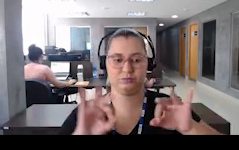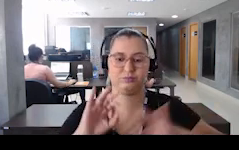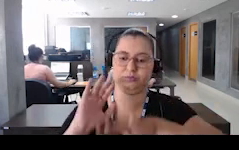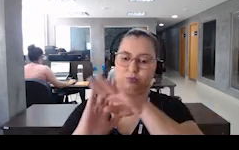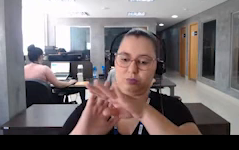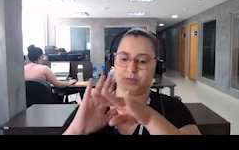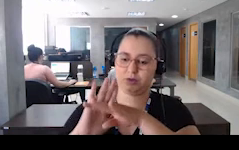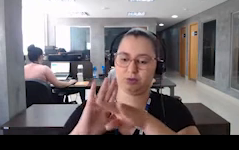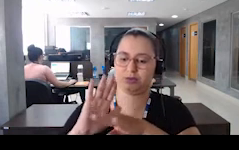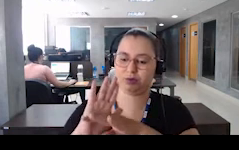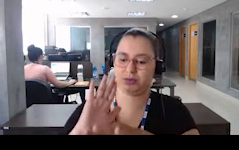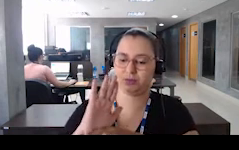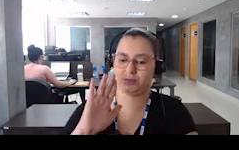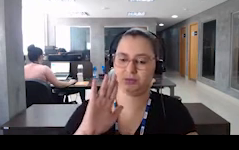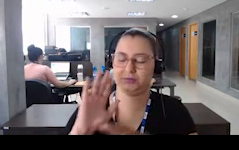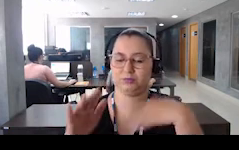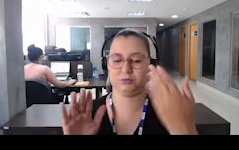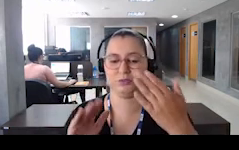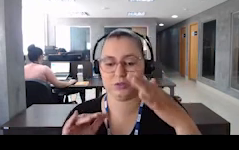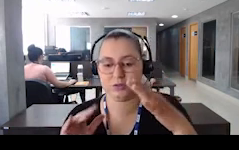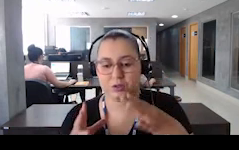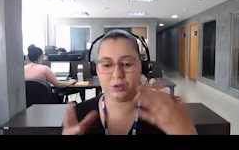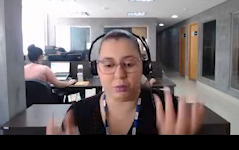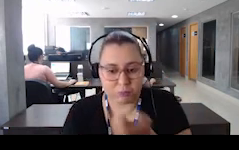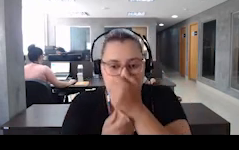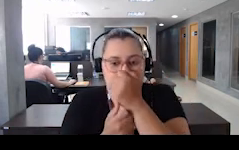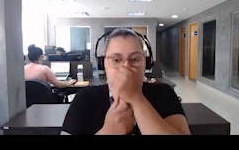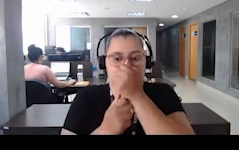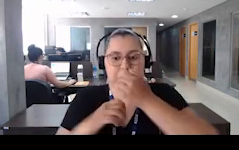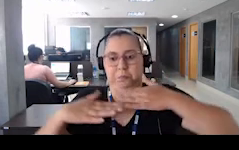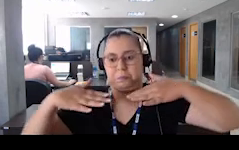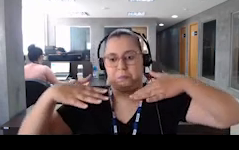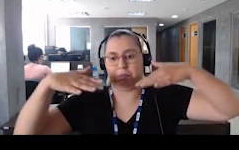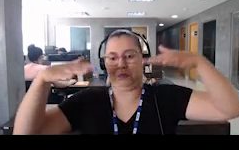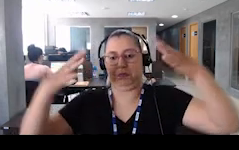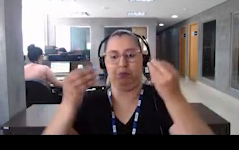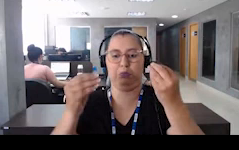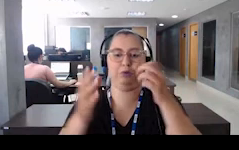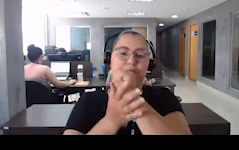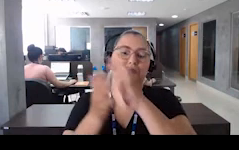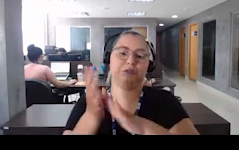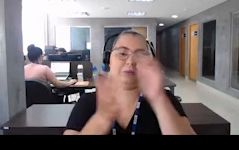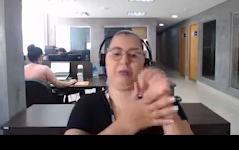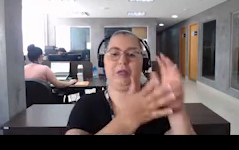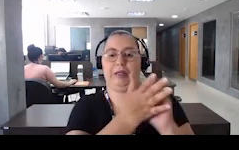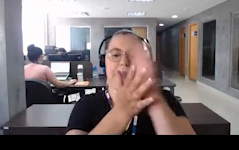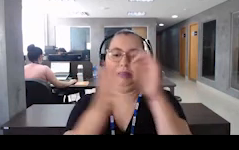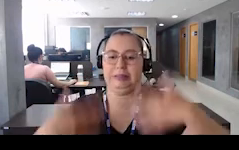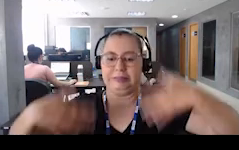para vocês seguirem ele, né? Para vocês não deixarem acumular e não deixarem de fazer as atividades propostas, tudo